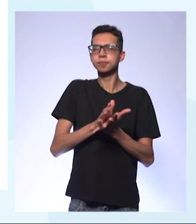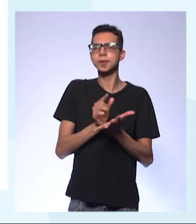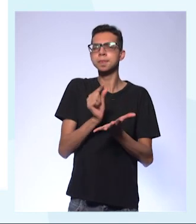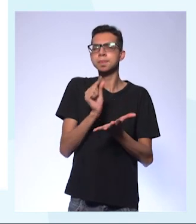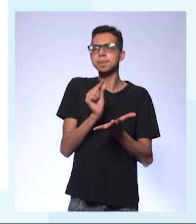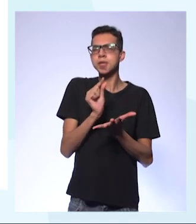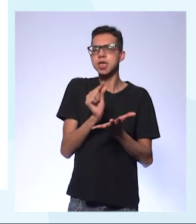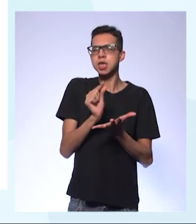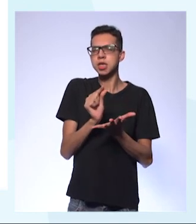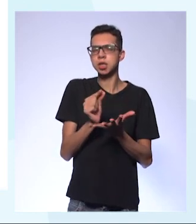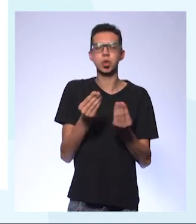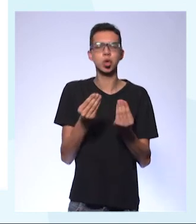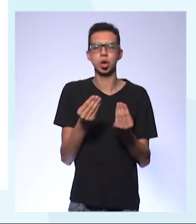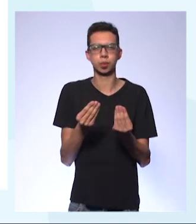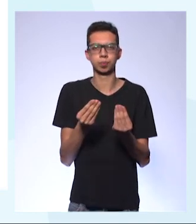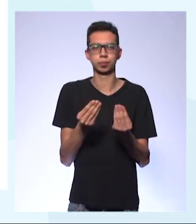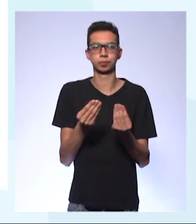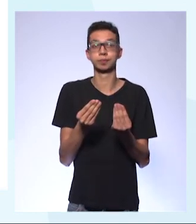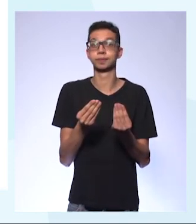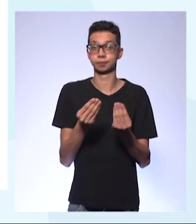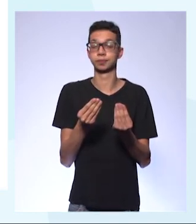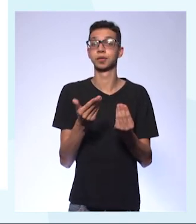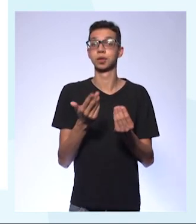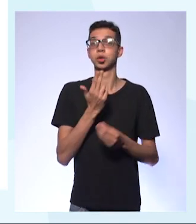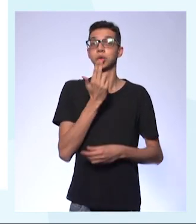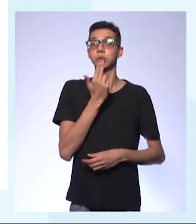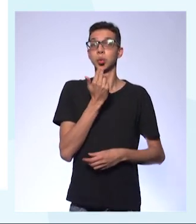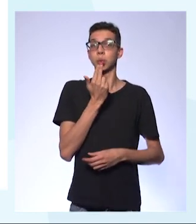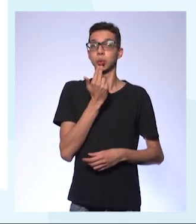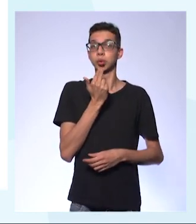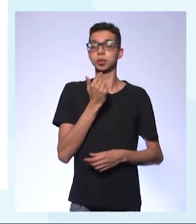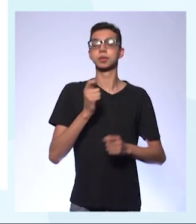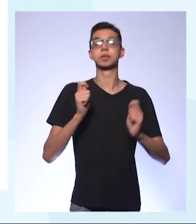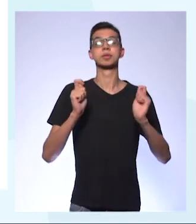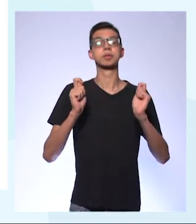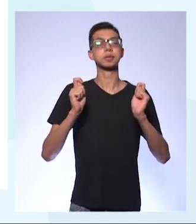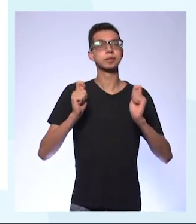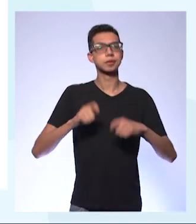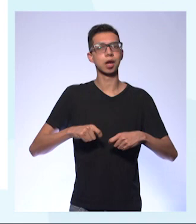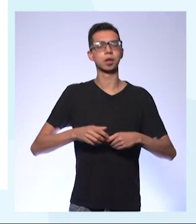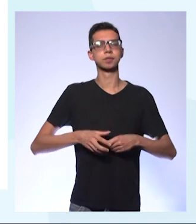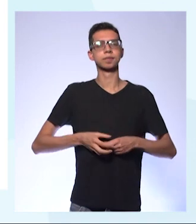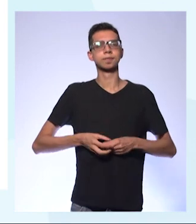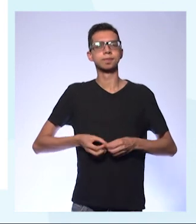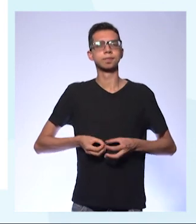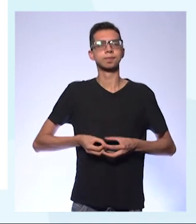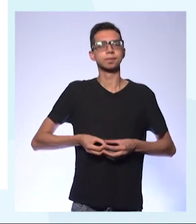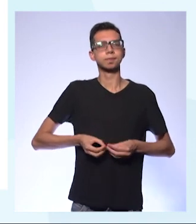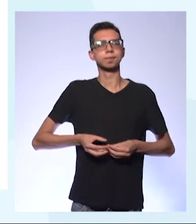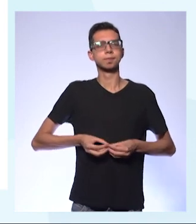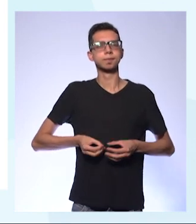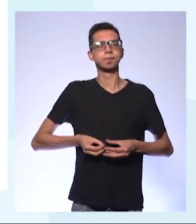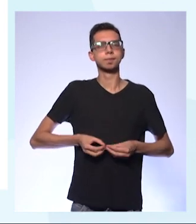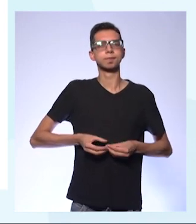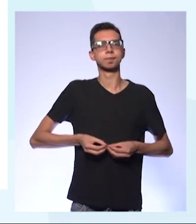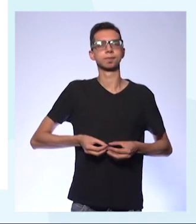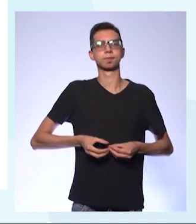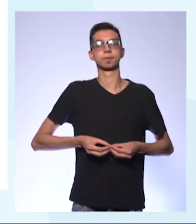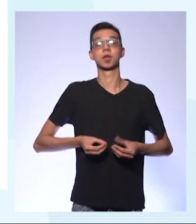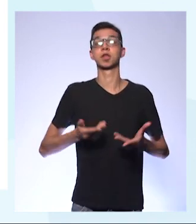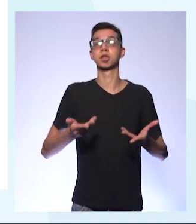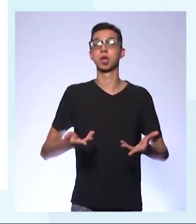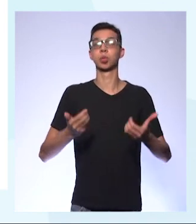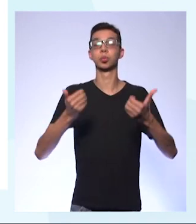tão pequenas a ponto dos nutrientes conseguirem ser absorvidos, tá? E aí, quando a gente fala nesses órgãos, a gente